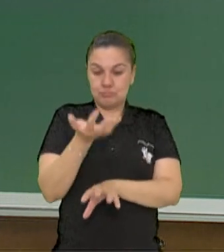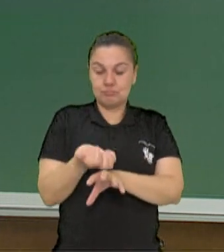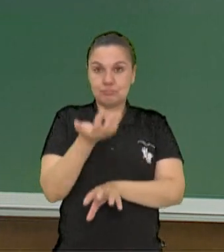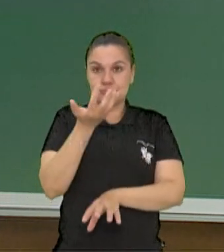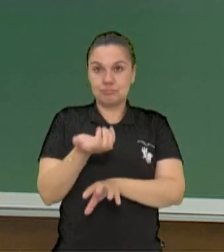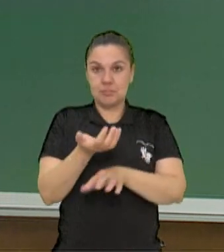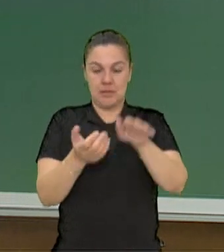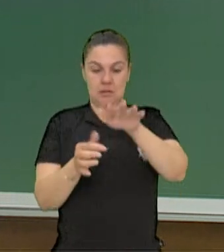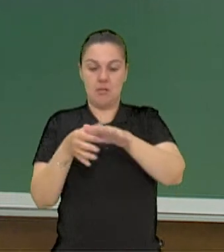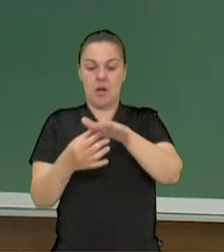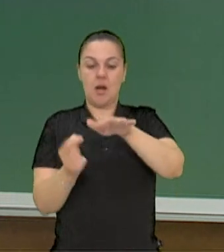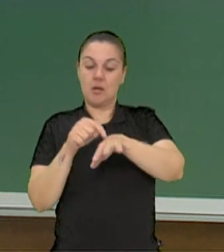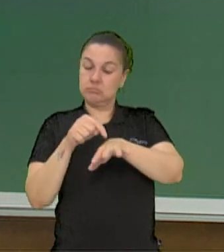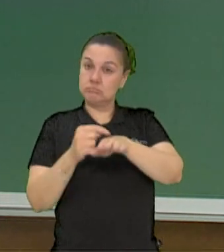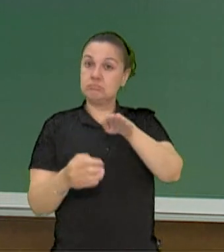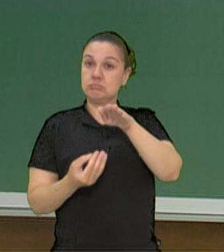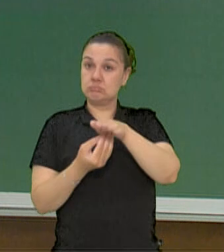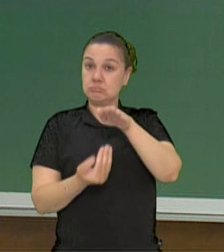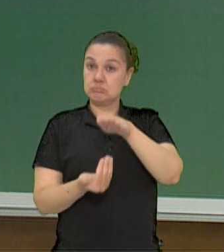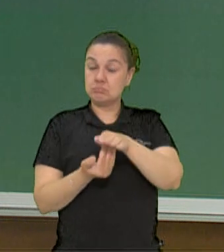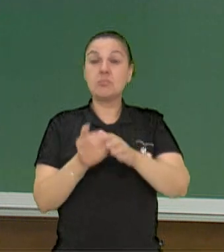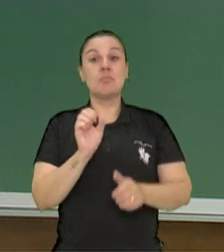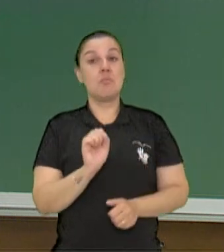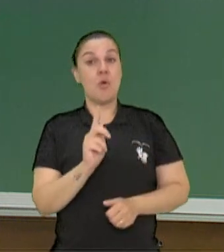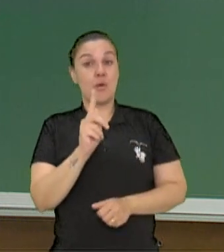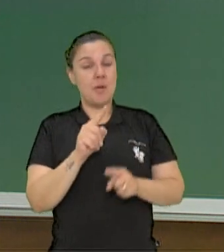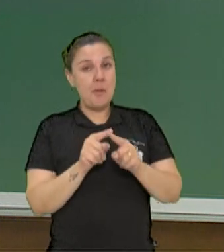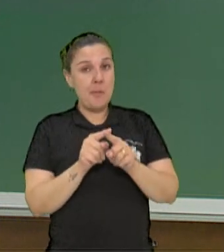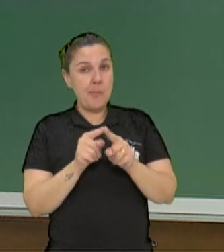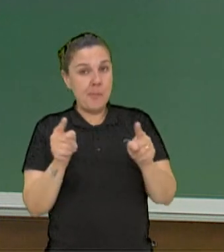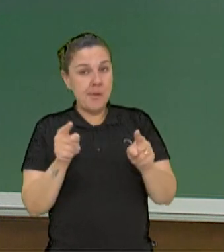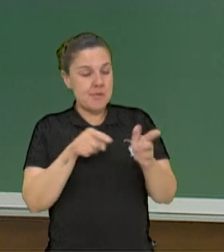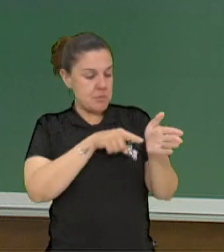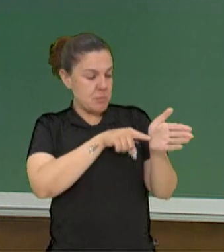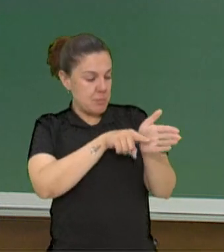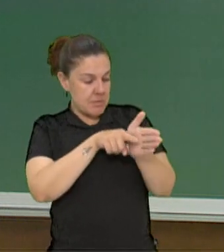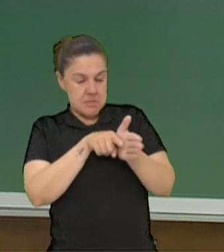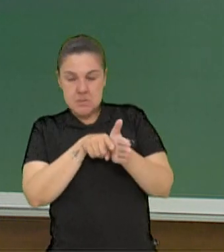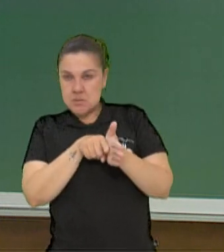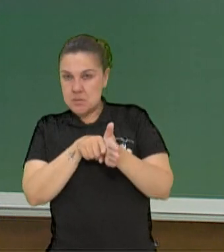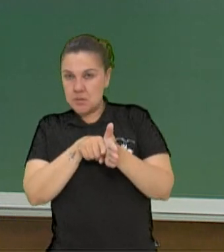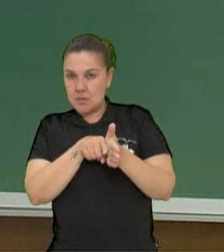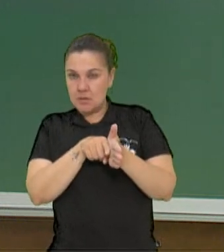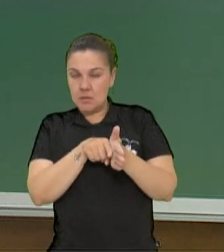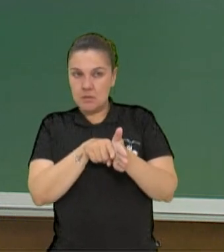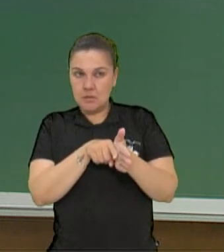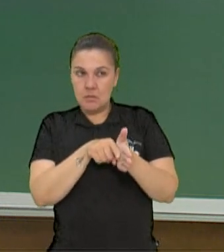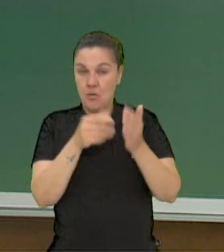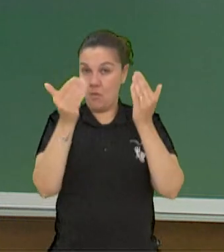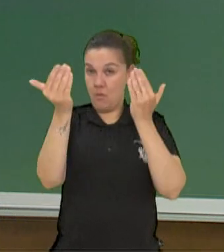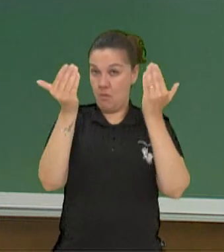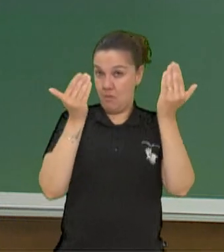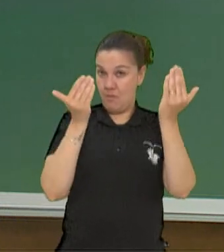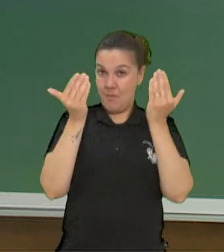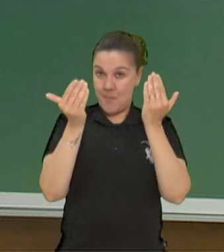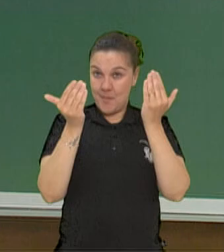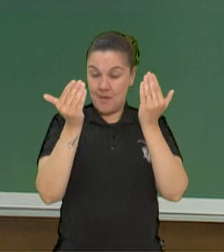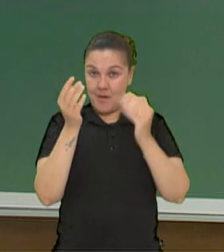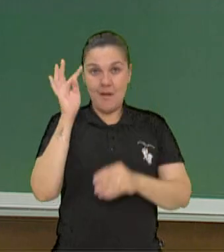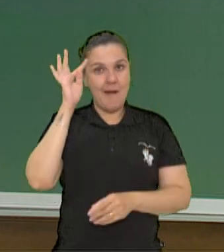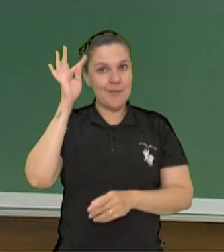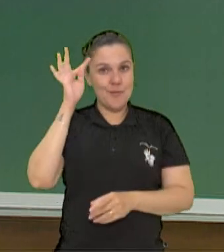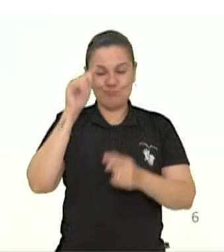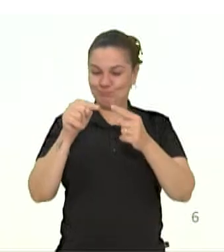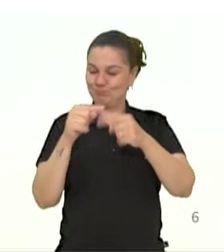Né? Todo mundo esperava isso. No entanto, pessoal, quando eles pegavam os dados experimentais e eles iam comparar com a teoria, pessoal,